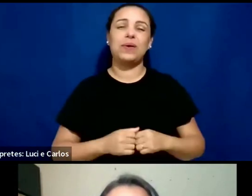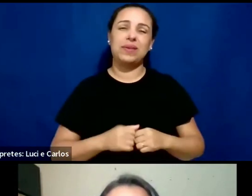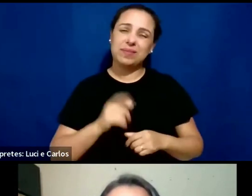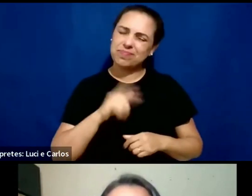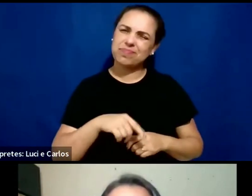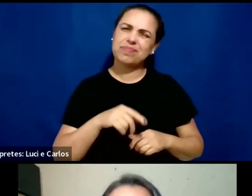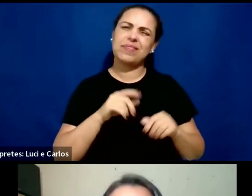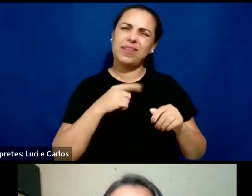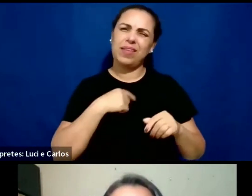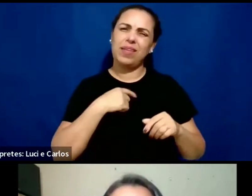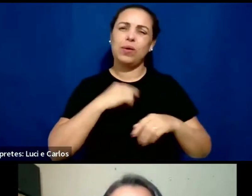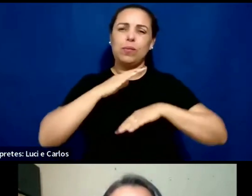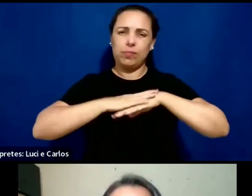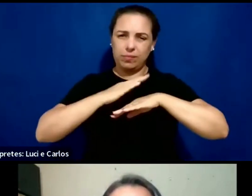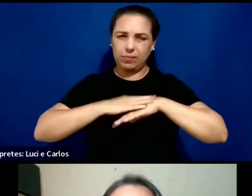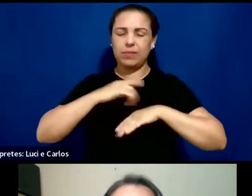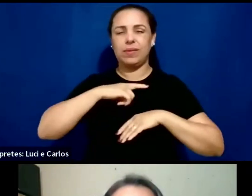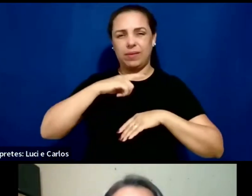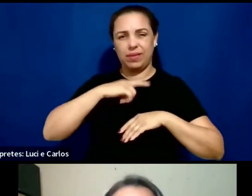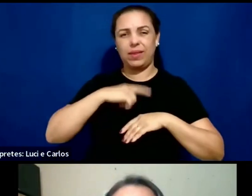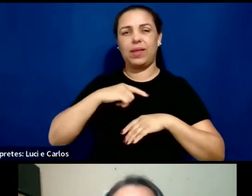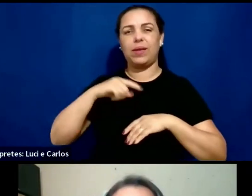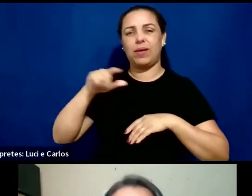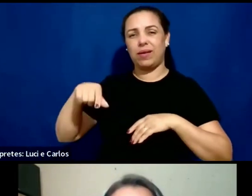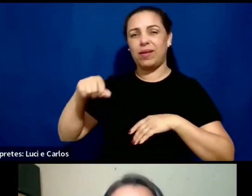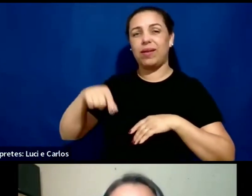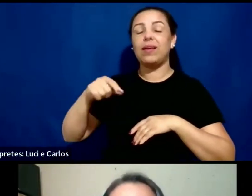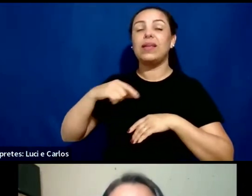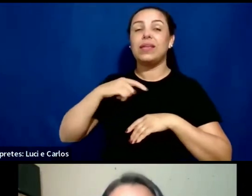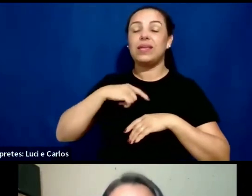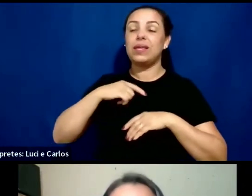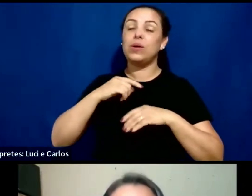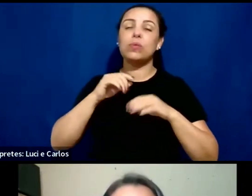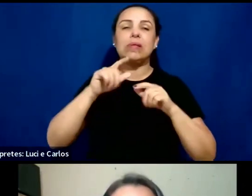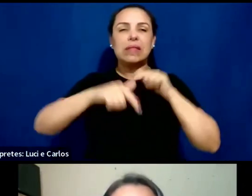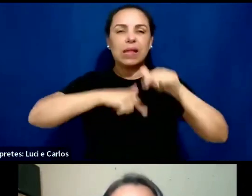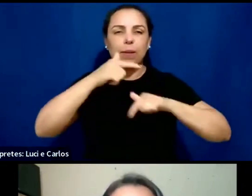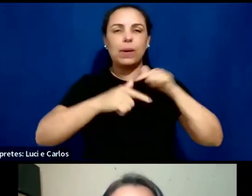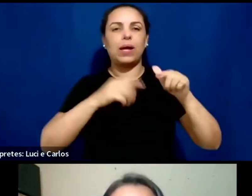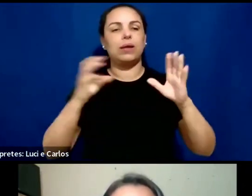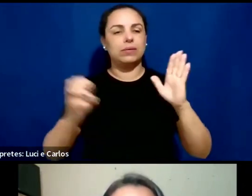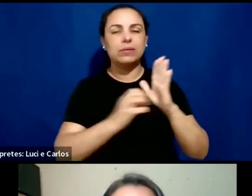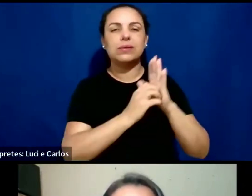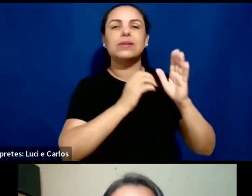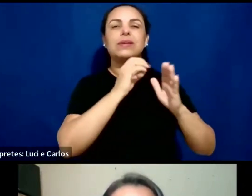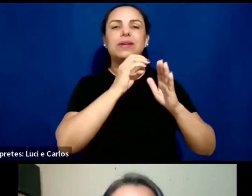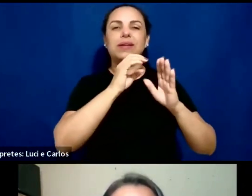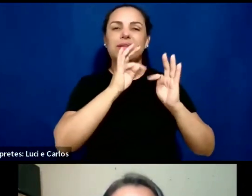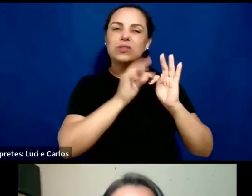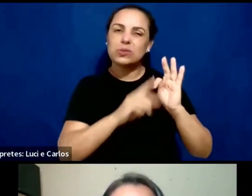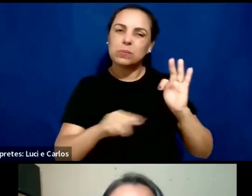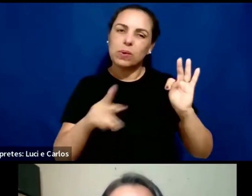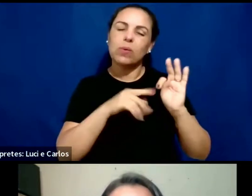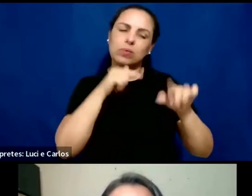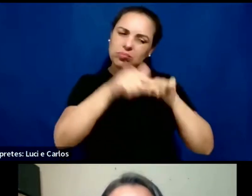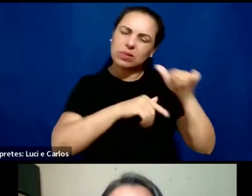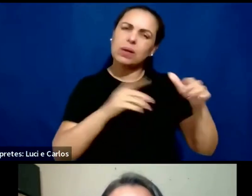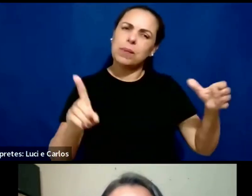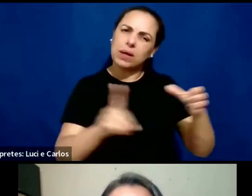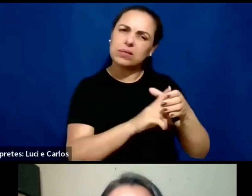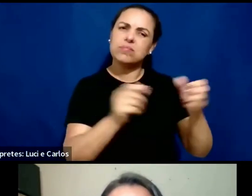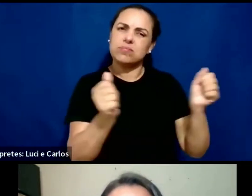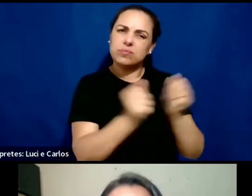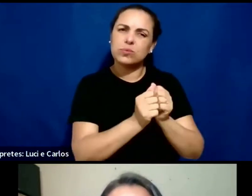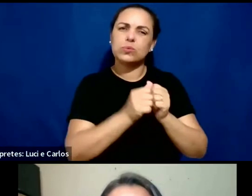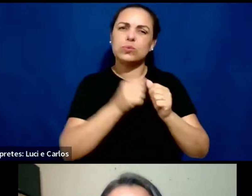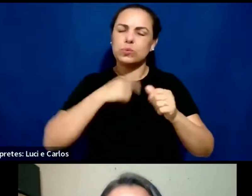Hoje eu sou representante da Tmall aqui na minha cidade, porque eu não consigo não falar sobre Tmall para todas as pessoas que eu tenho